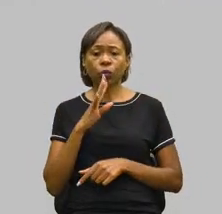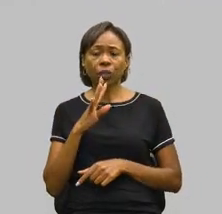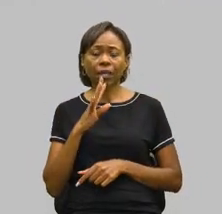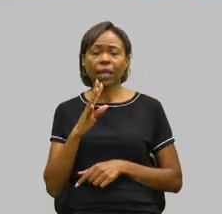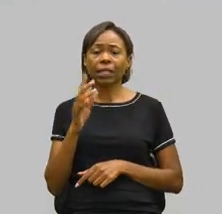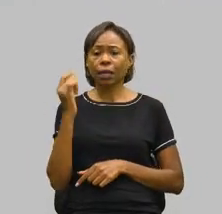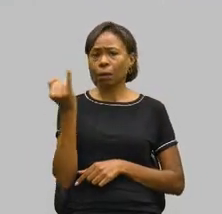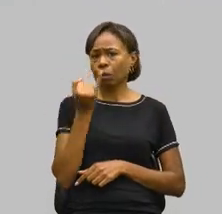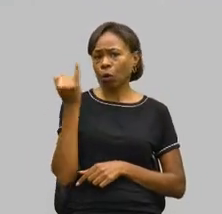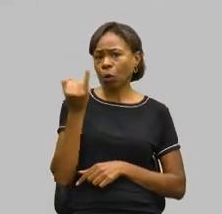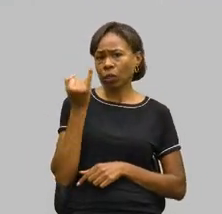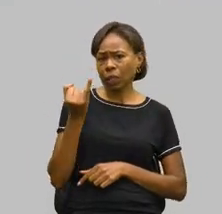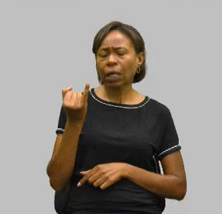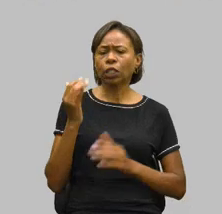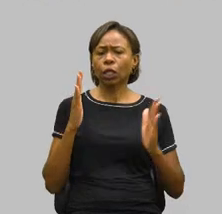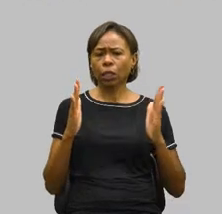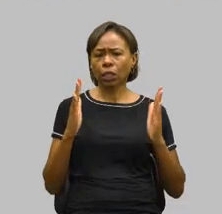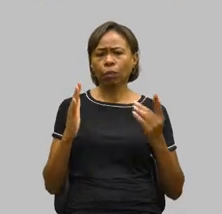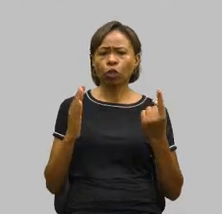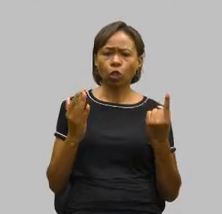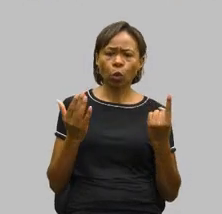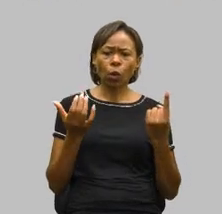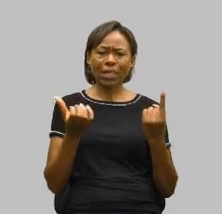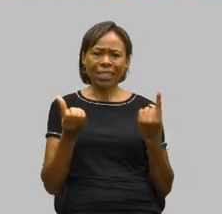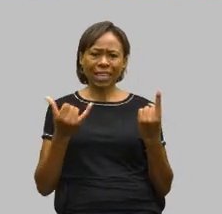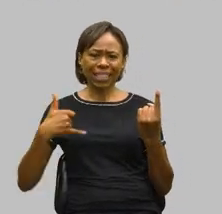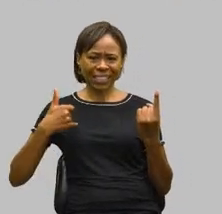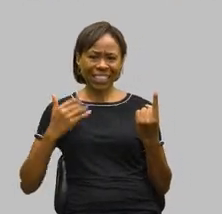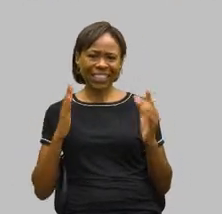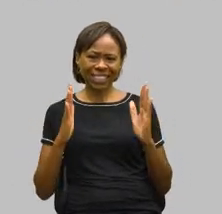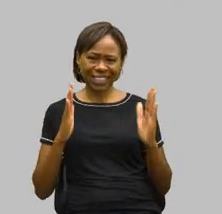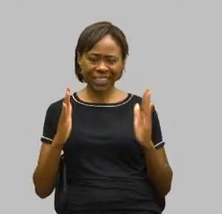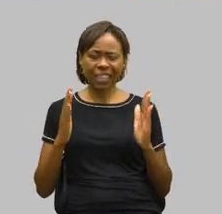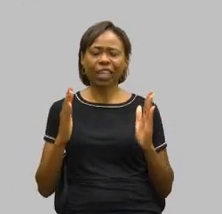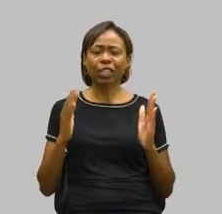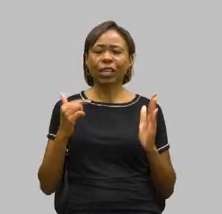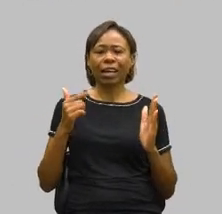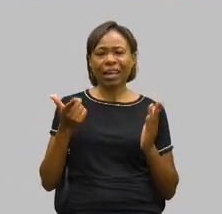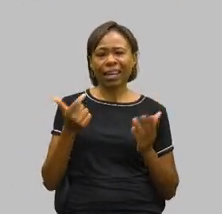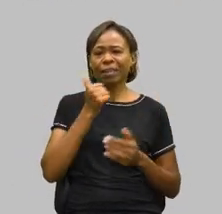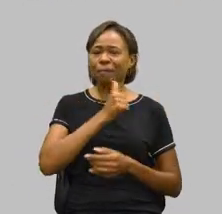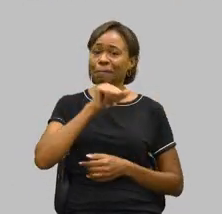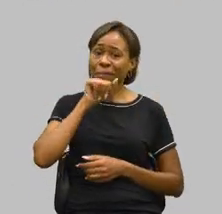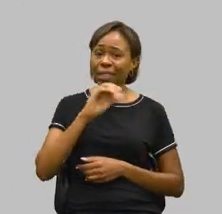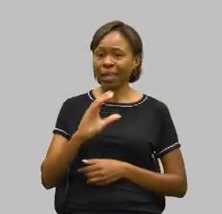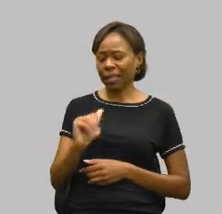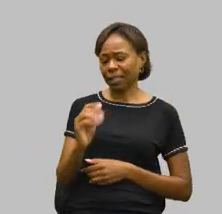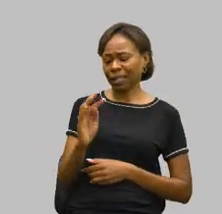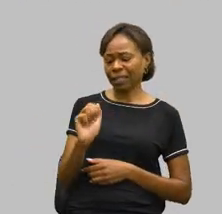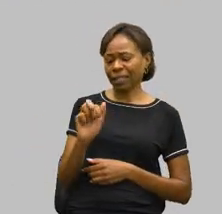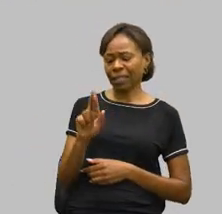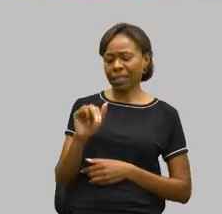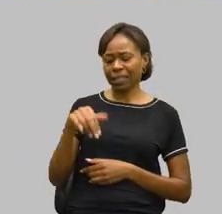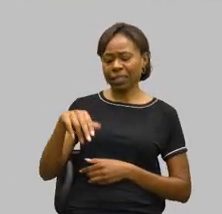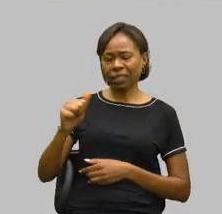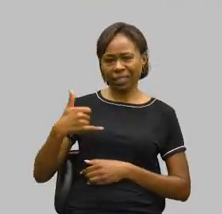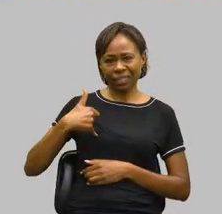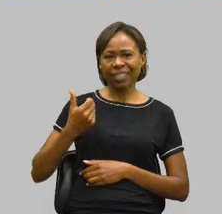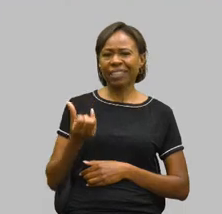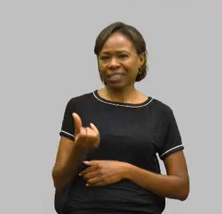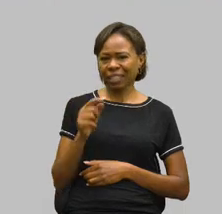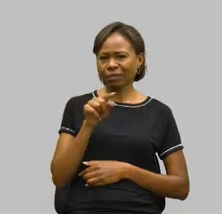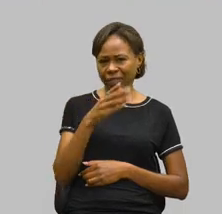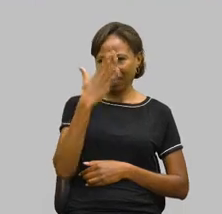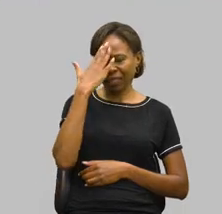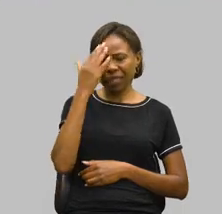infância tendo aí sendo mamãe da Catarina eh de 6 anos de idade também sabe vive eh na pele